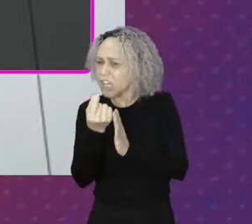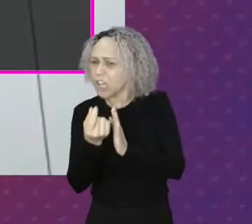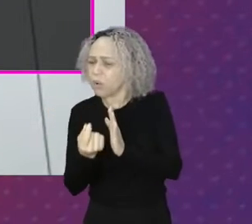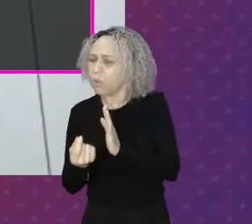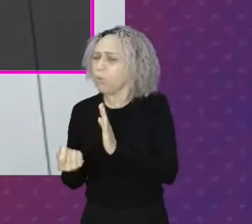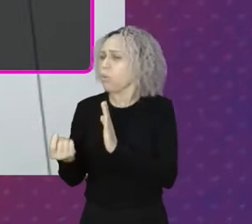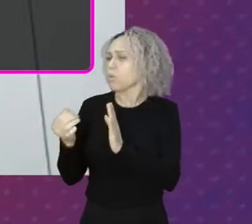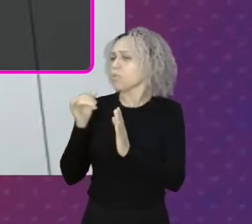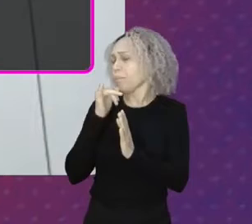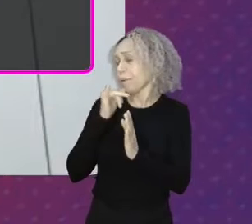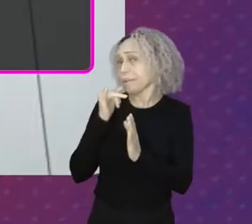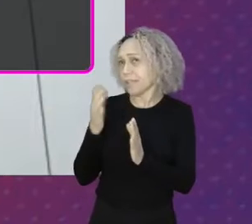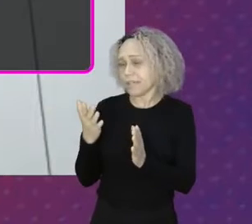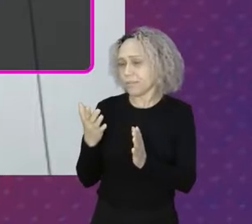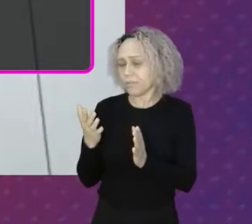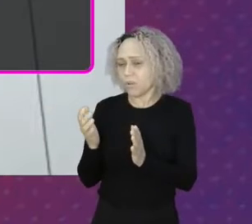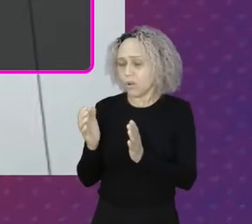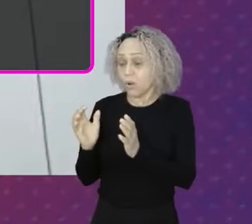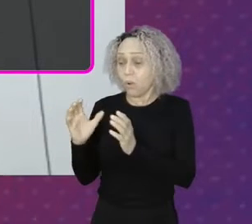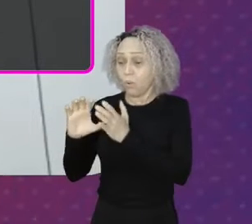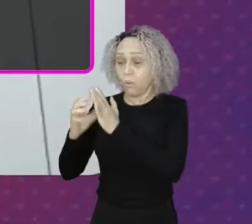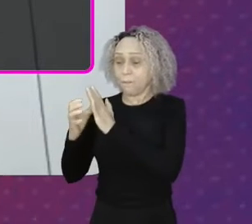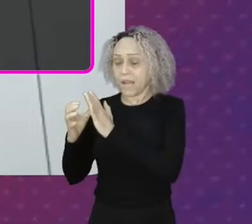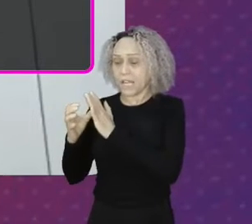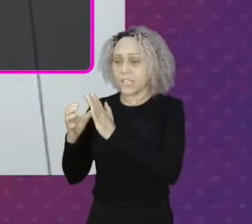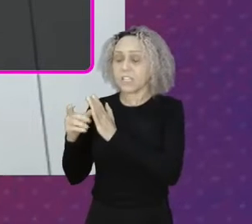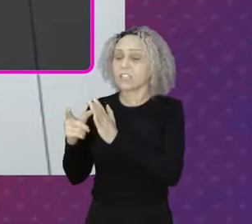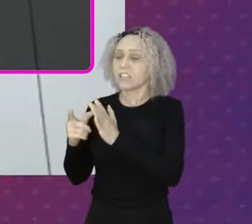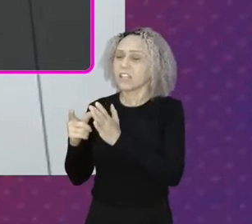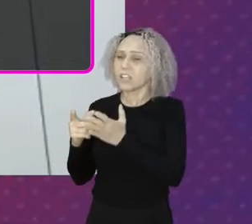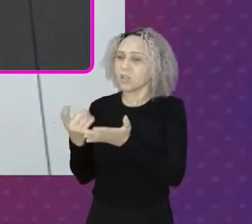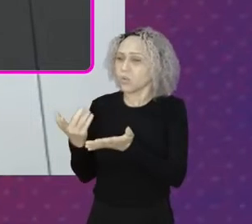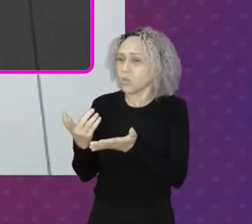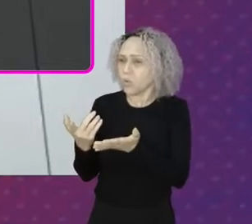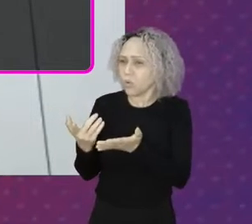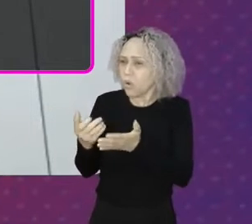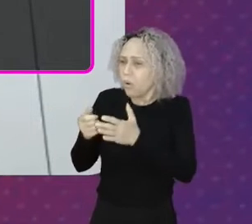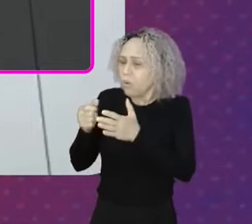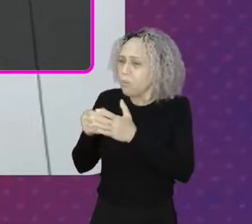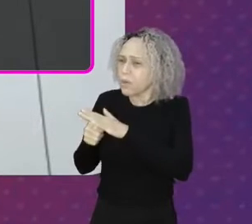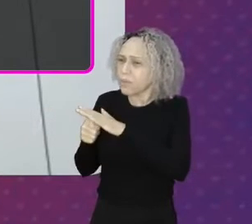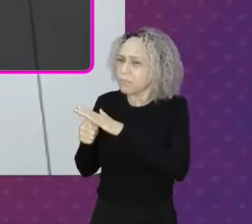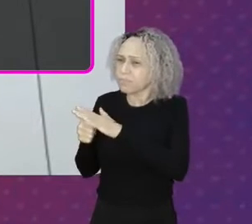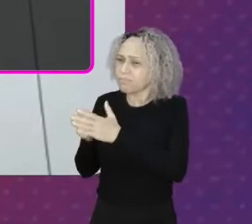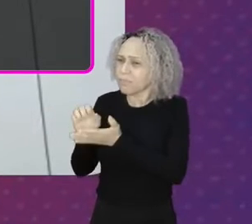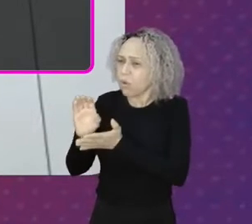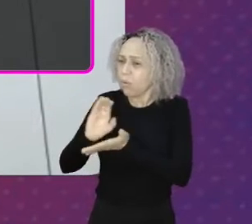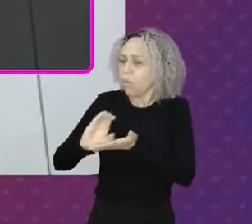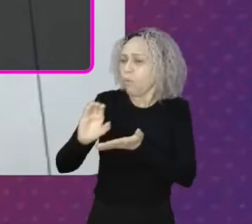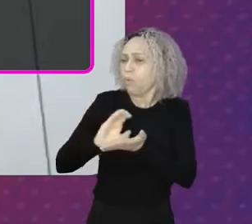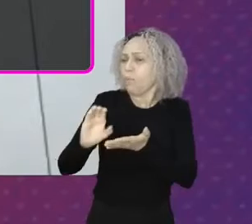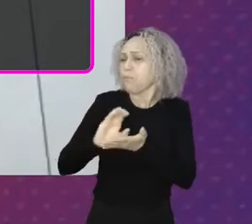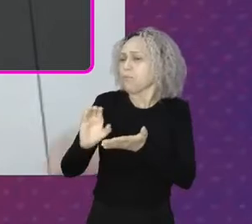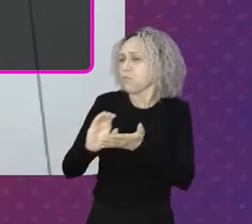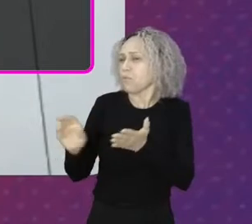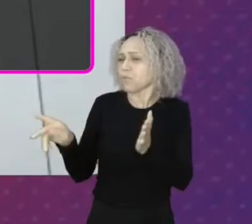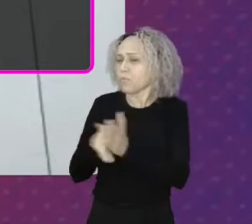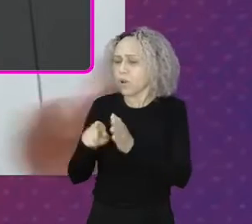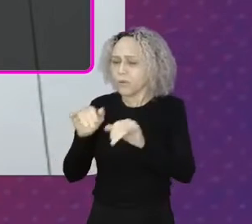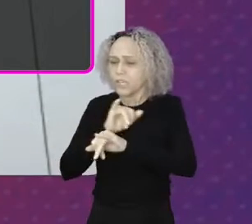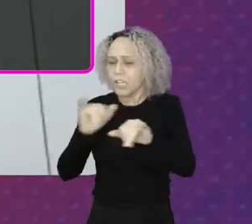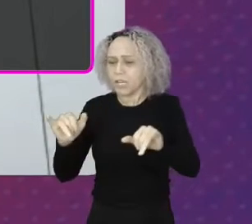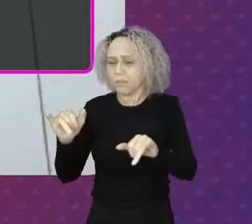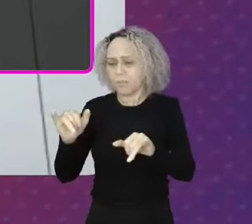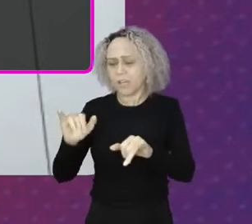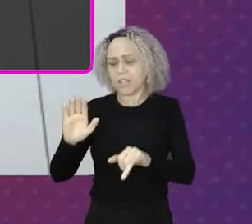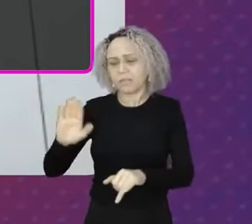eleitorais provenientes do Fundo Especial de Financiamento de Campanha. Ela pode sofrer violência física, e ela pode sofrer